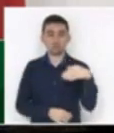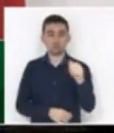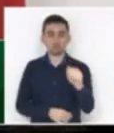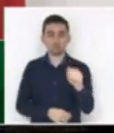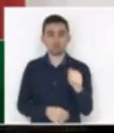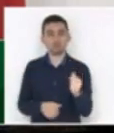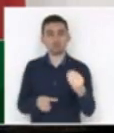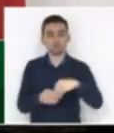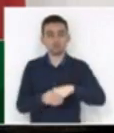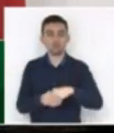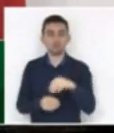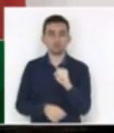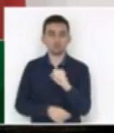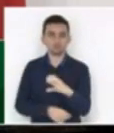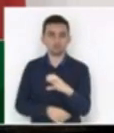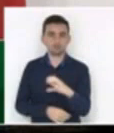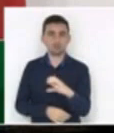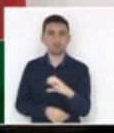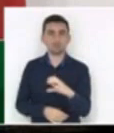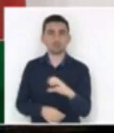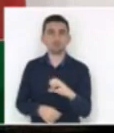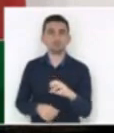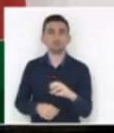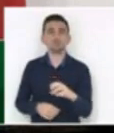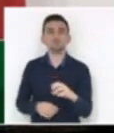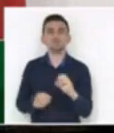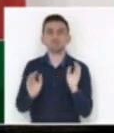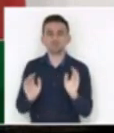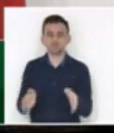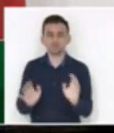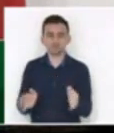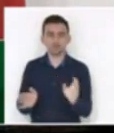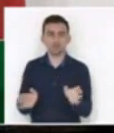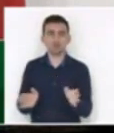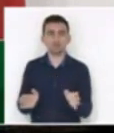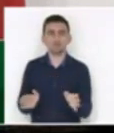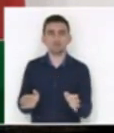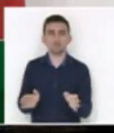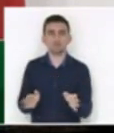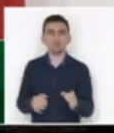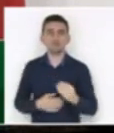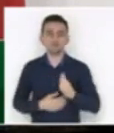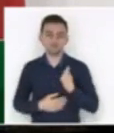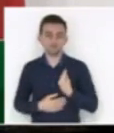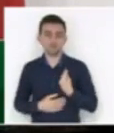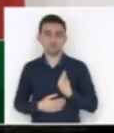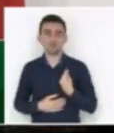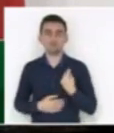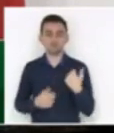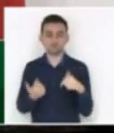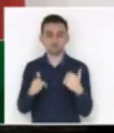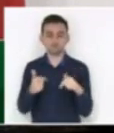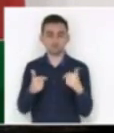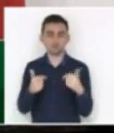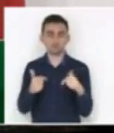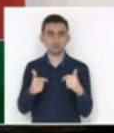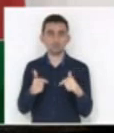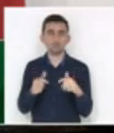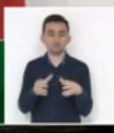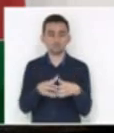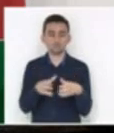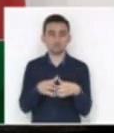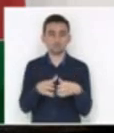vinha atuando desde 2013 nas ações do órgão destinadas